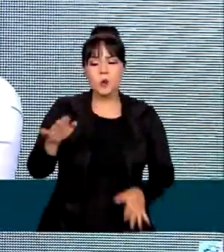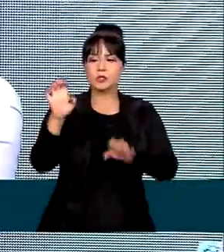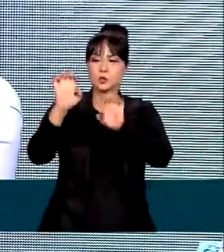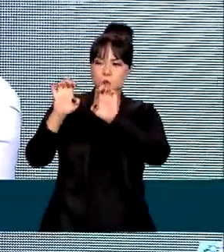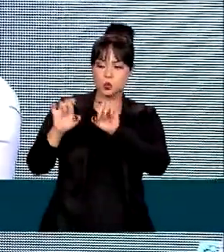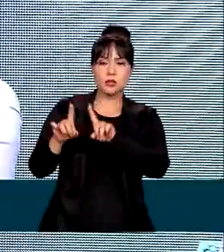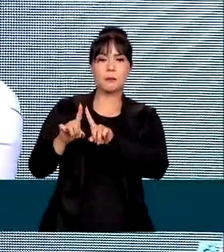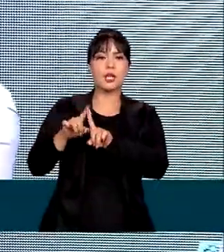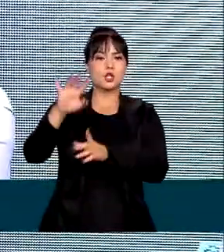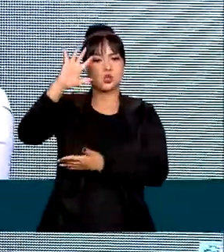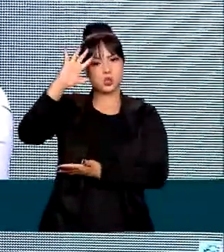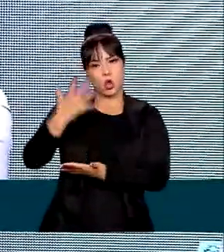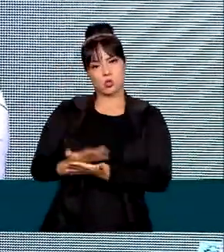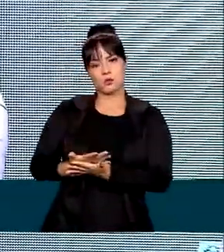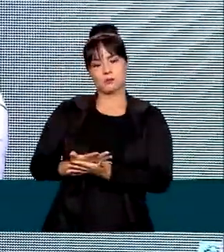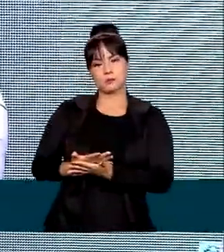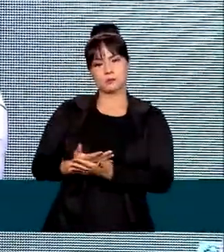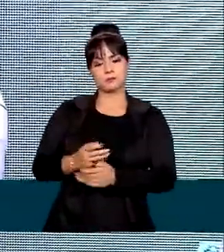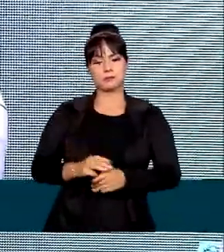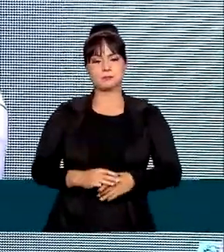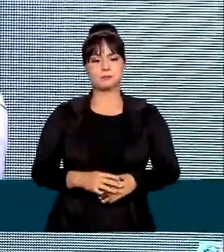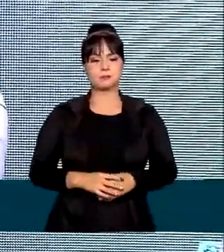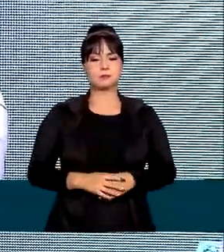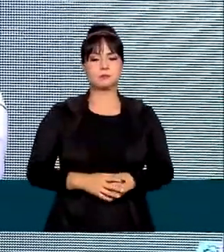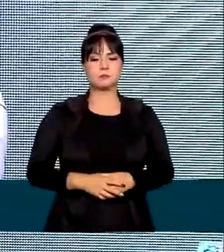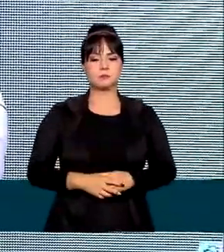e nas soluções de